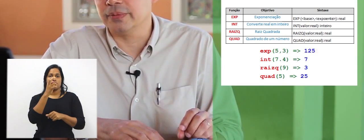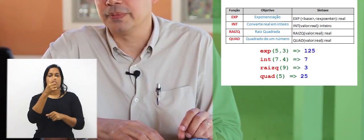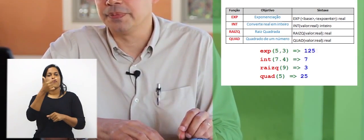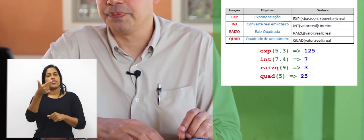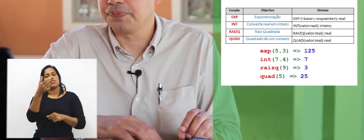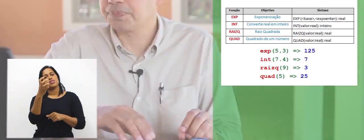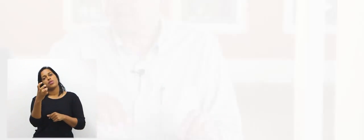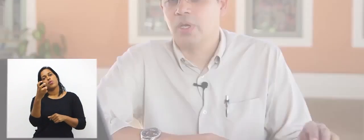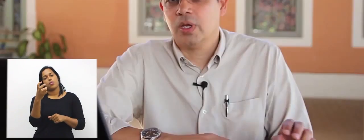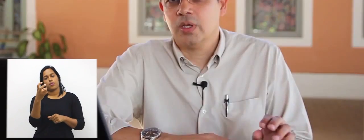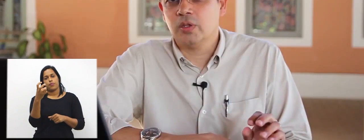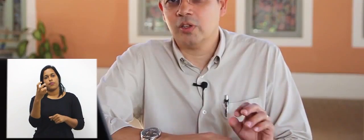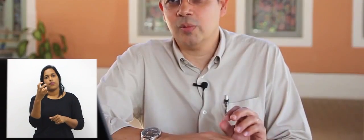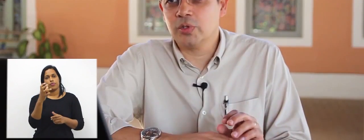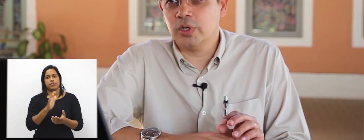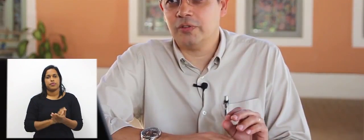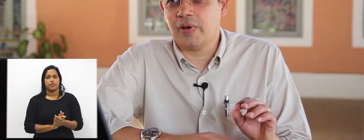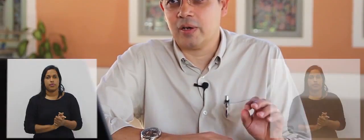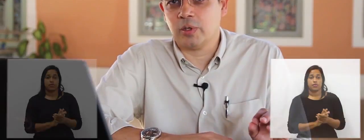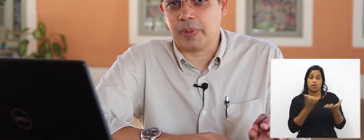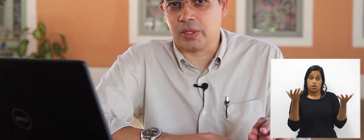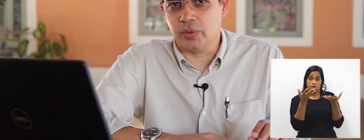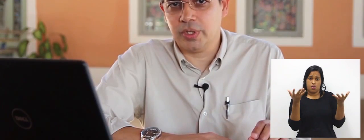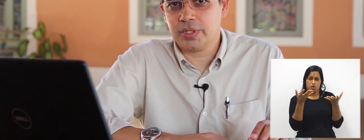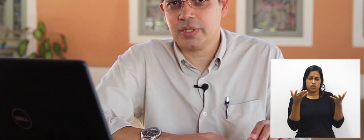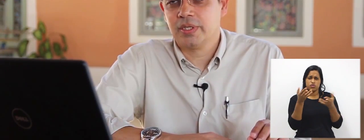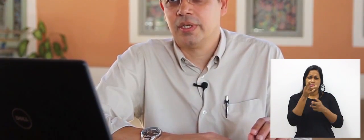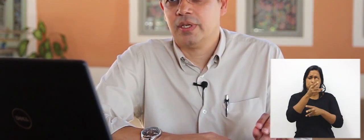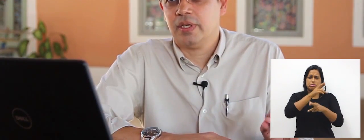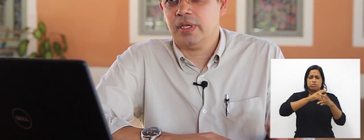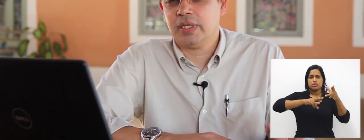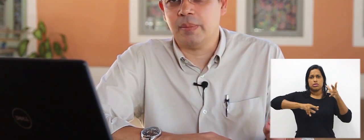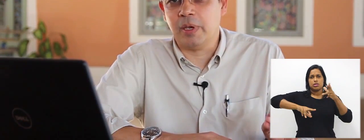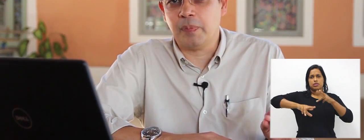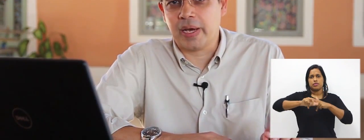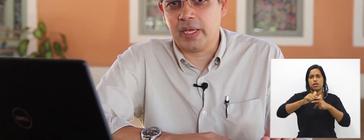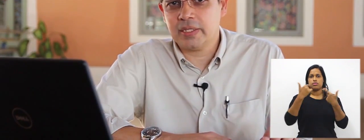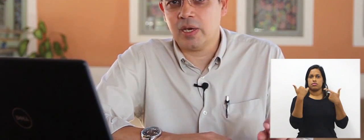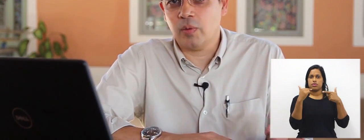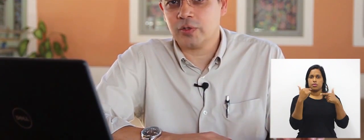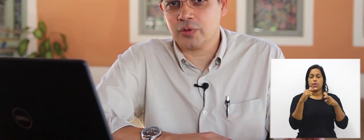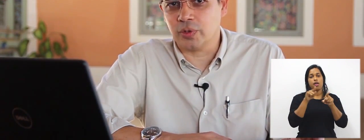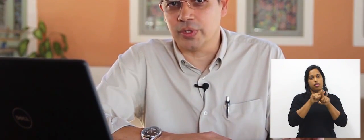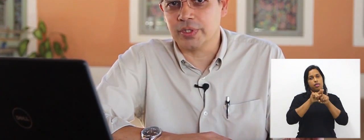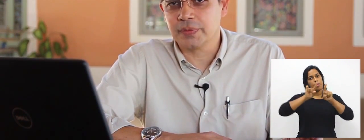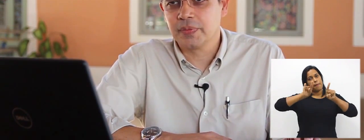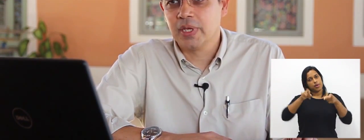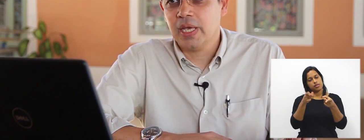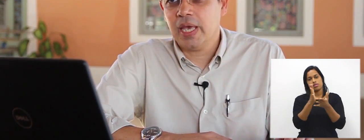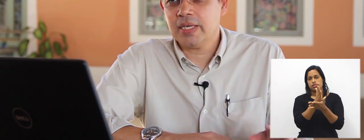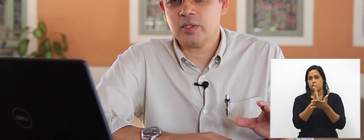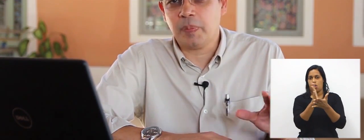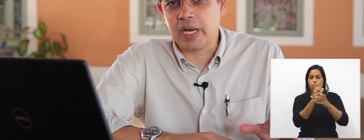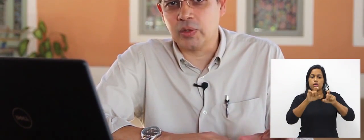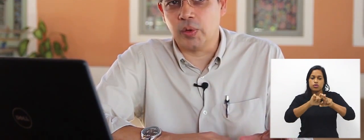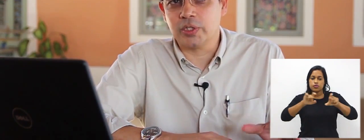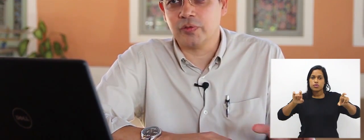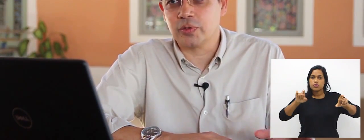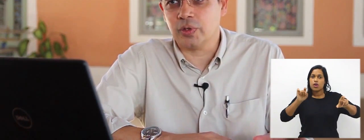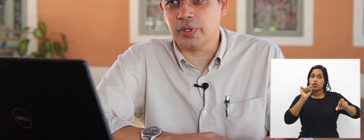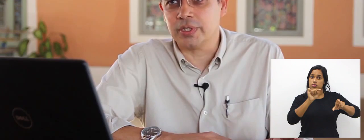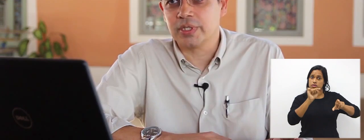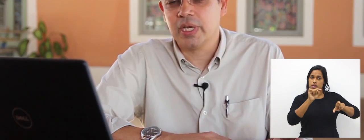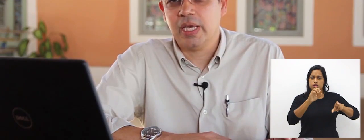25. Nós vimos hoje vários operadores e também o parênteses e algumas funções. Esses